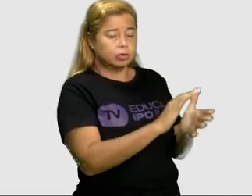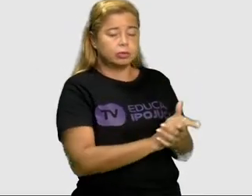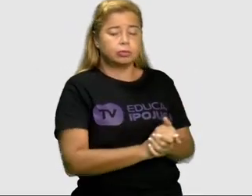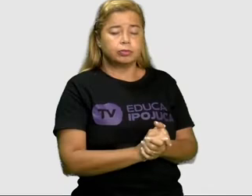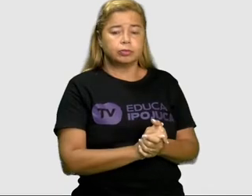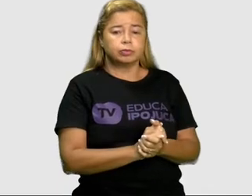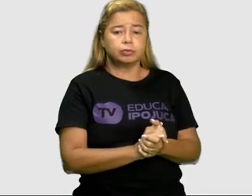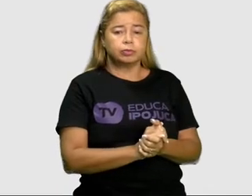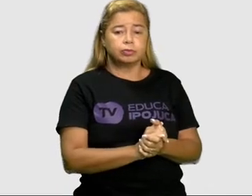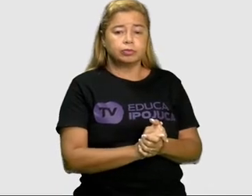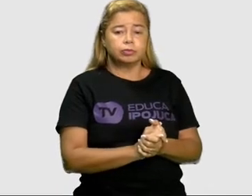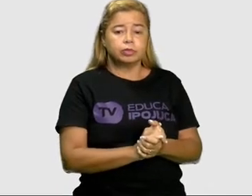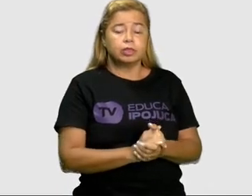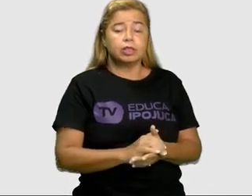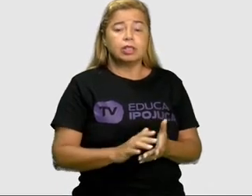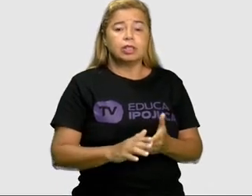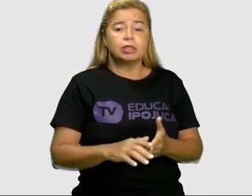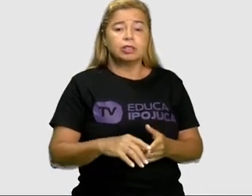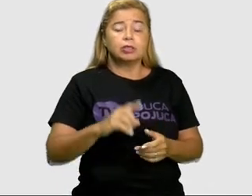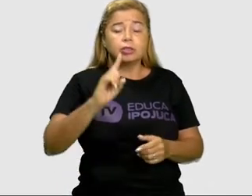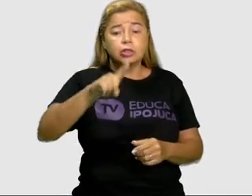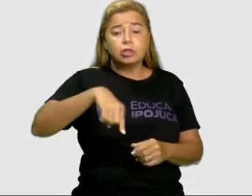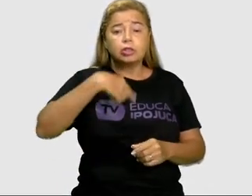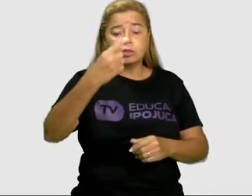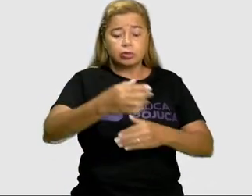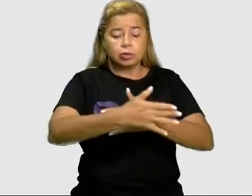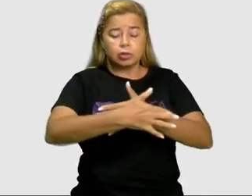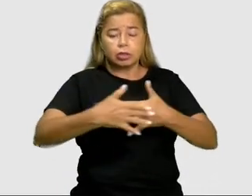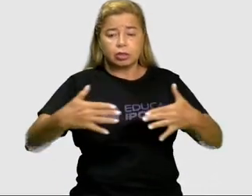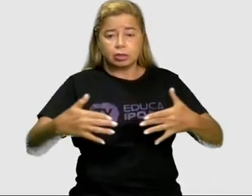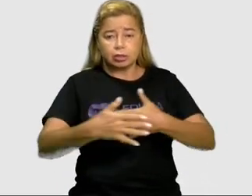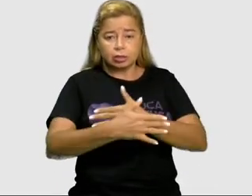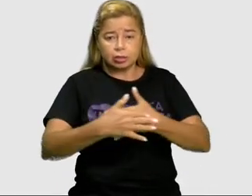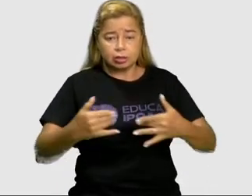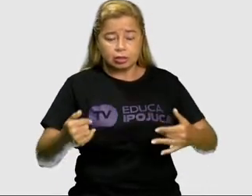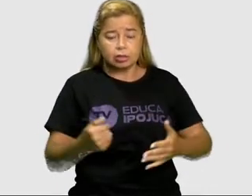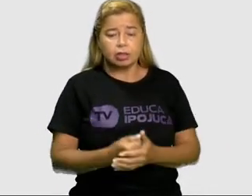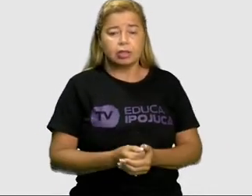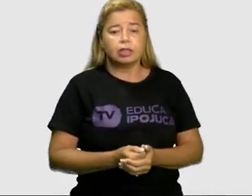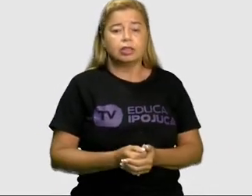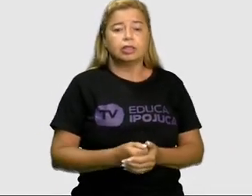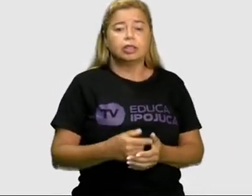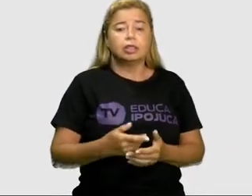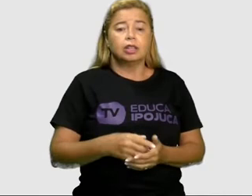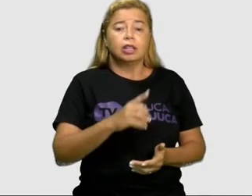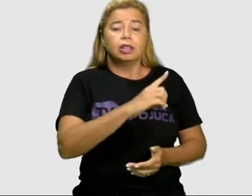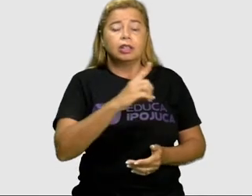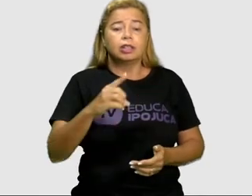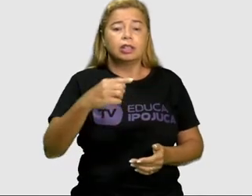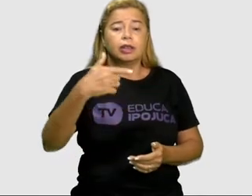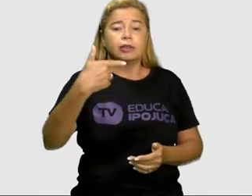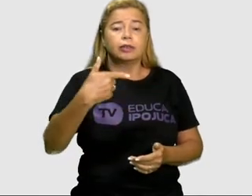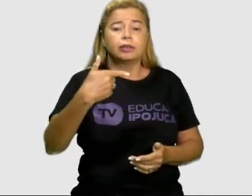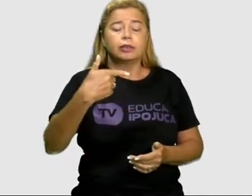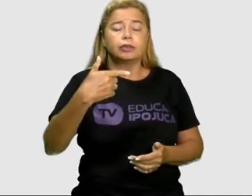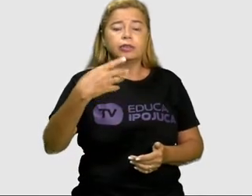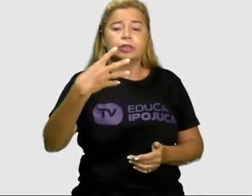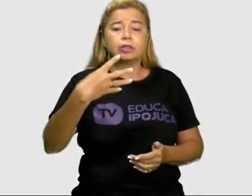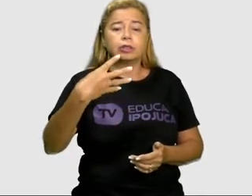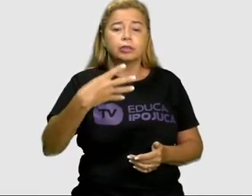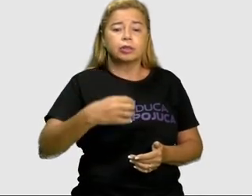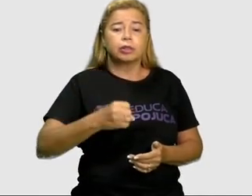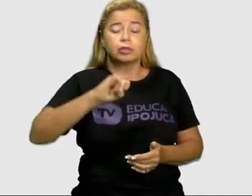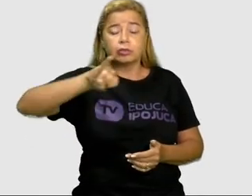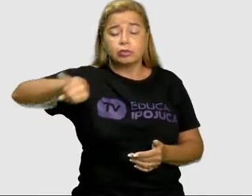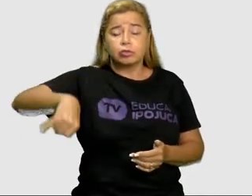tá de Porto Alegre que foi divulgado ontem dia vinte e quatro de janeiro e